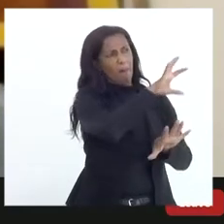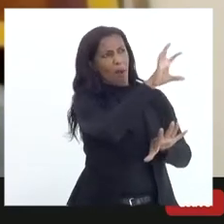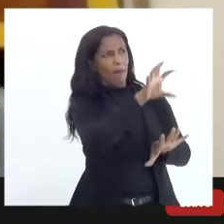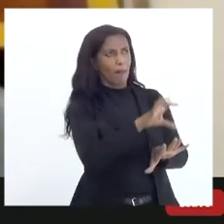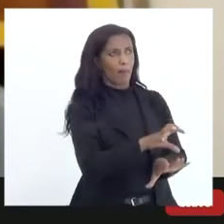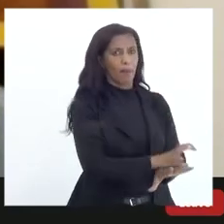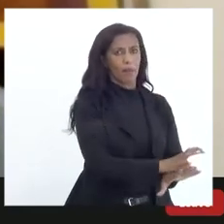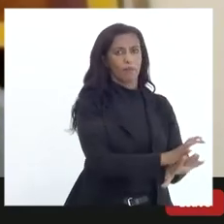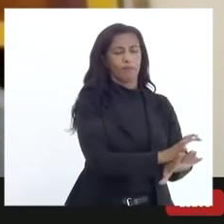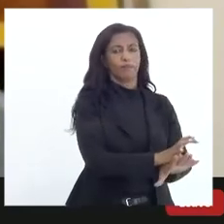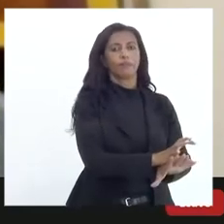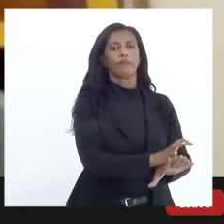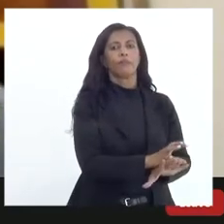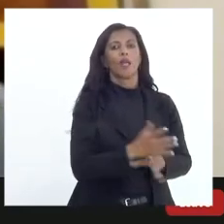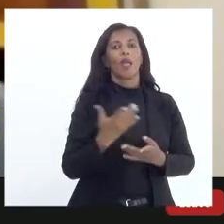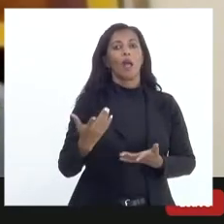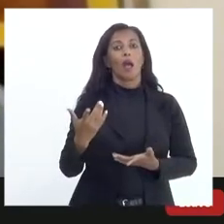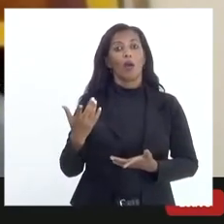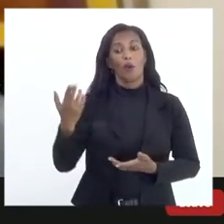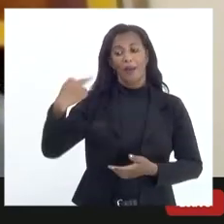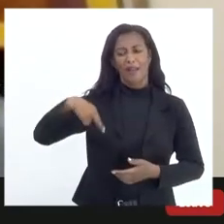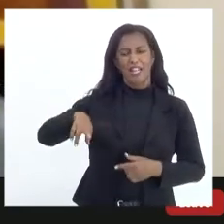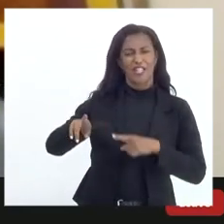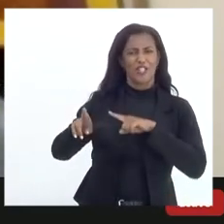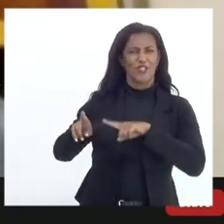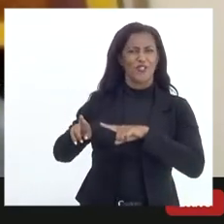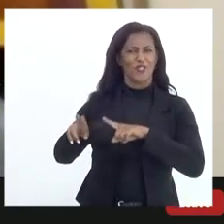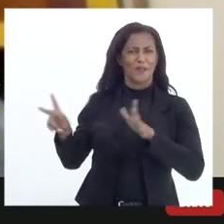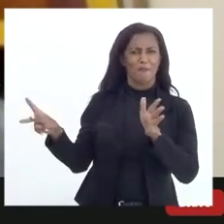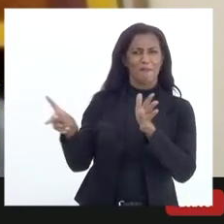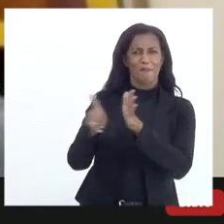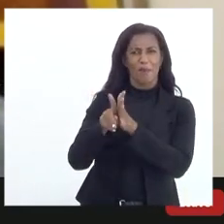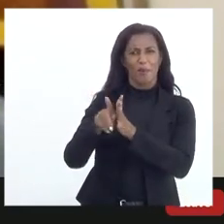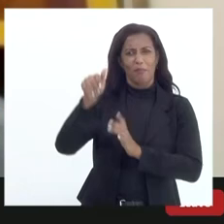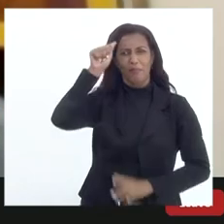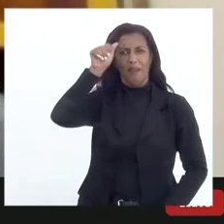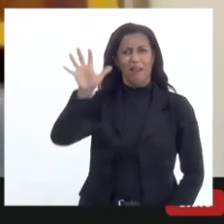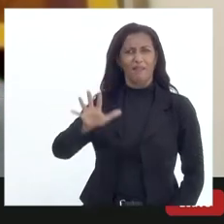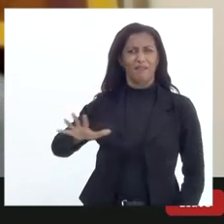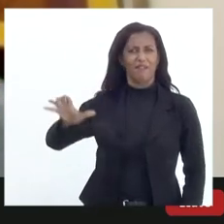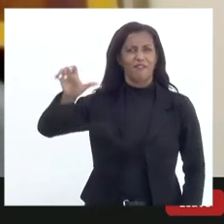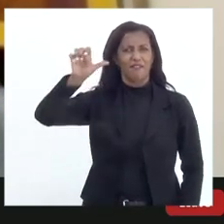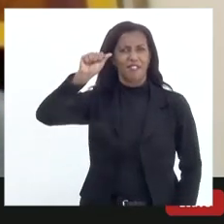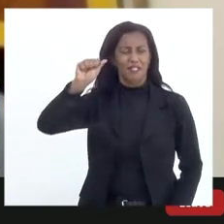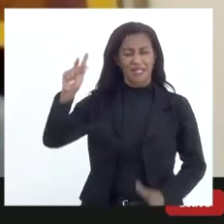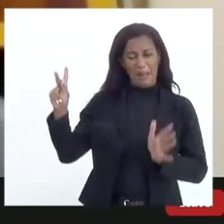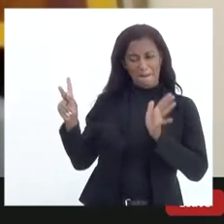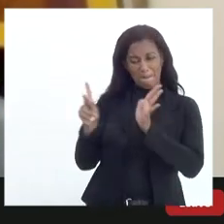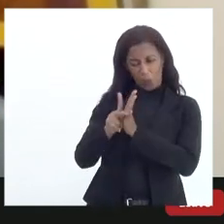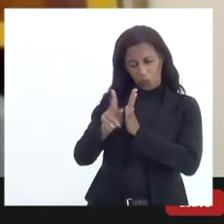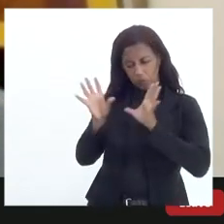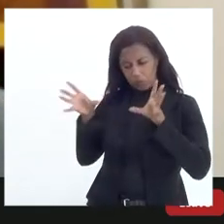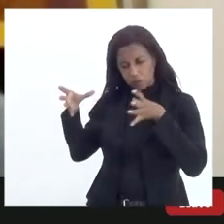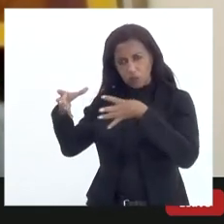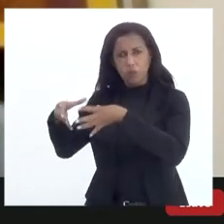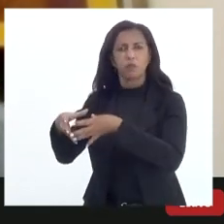ele dialoga mais exclusivamente com as religiões de matrizes africanas. Ok? Ele é restrito ali.